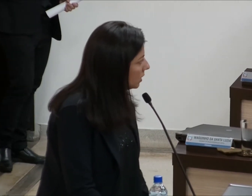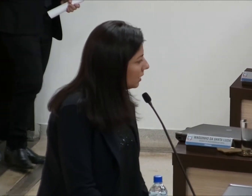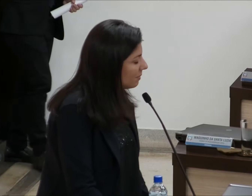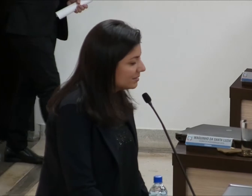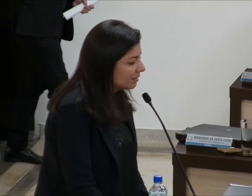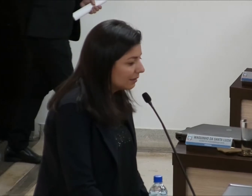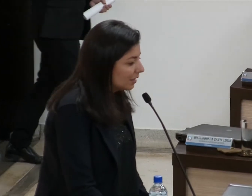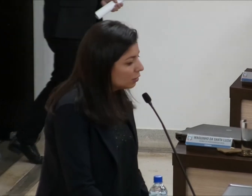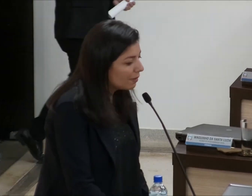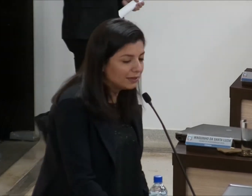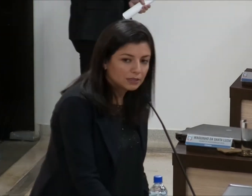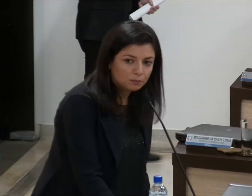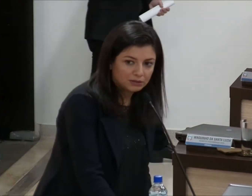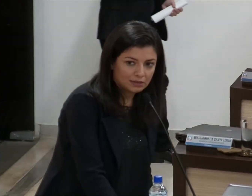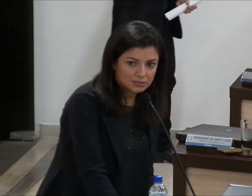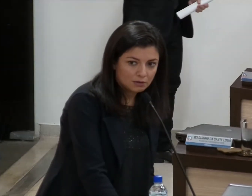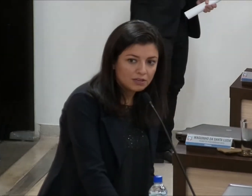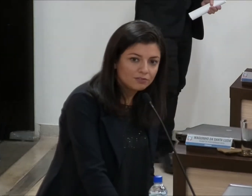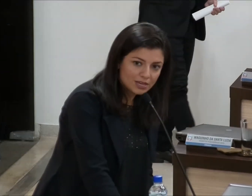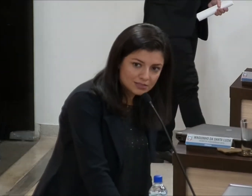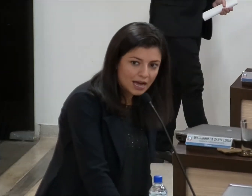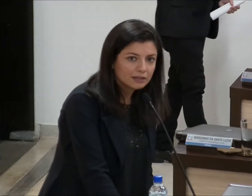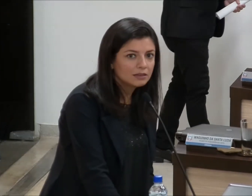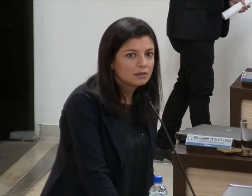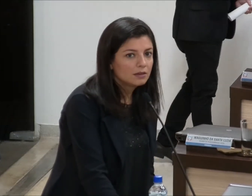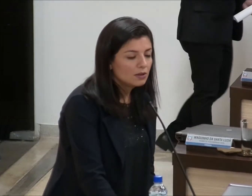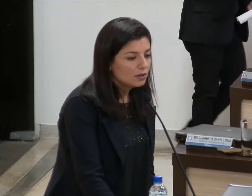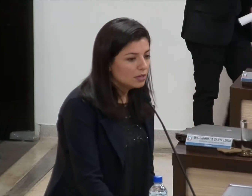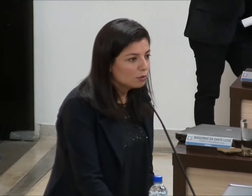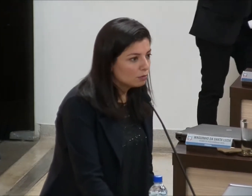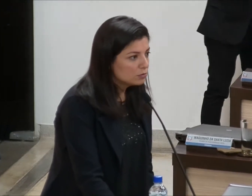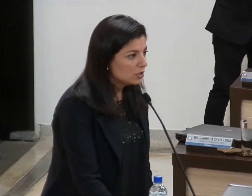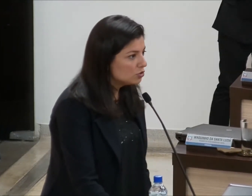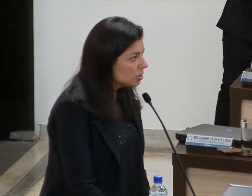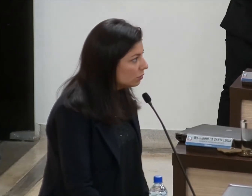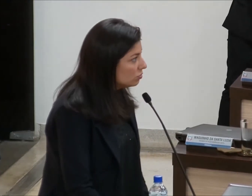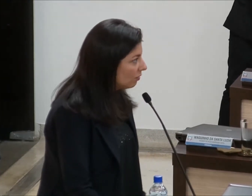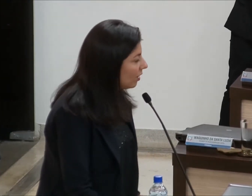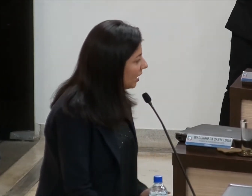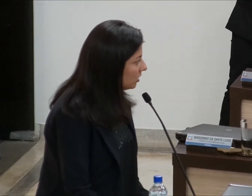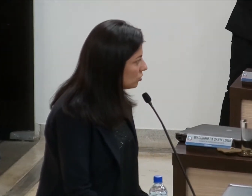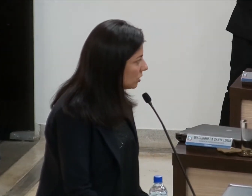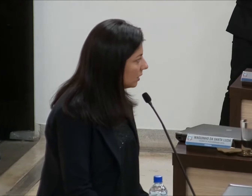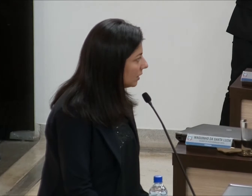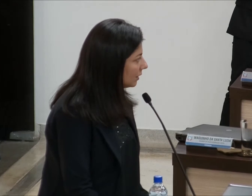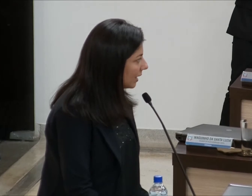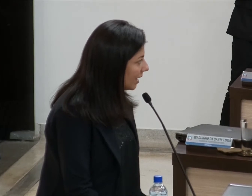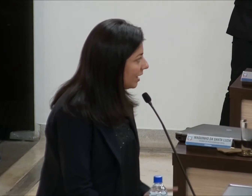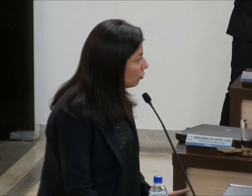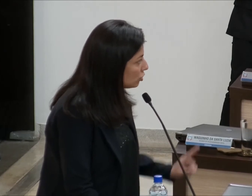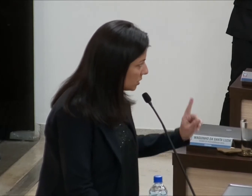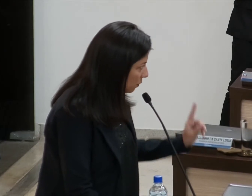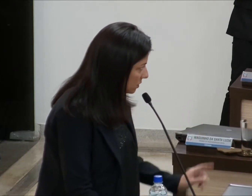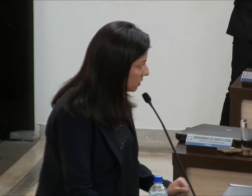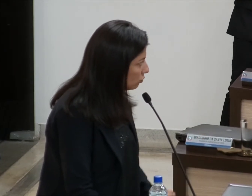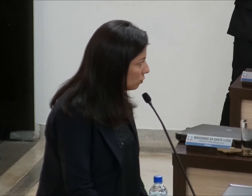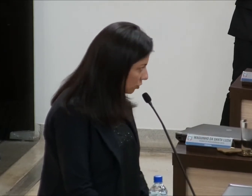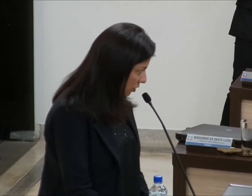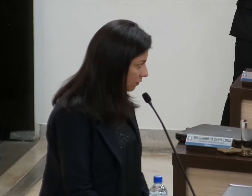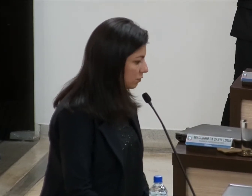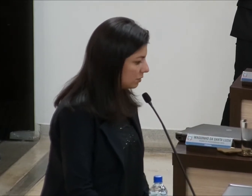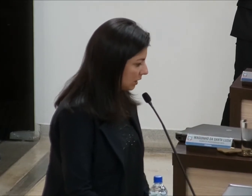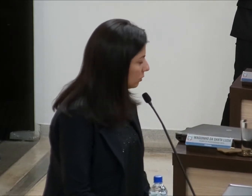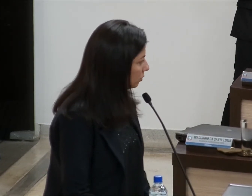respeito, mas que está tendo uma interpretação enviesada e com um sentido diferente daquele cuja exposição